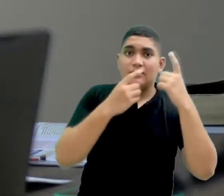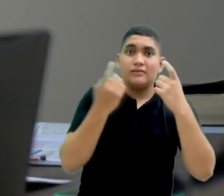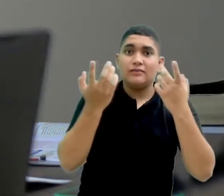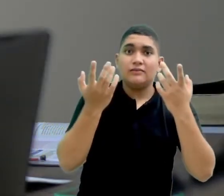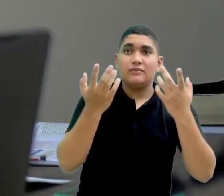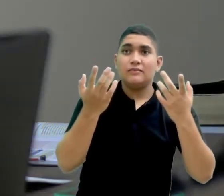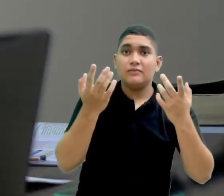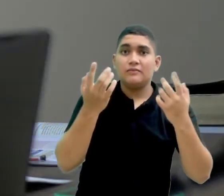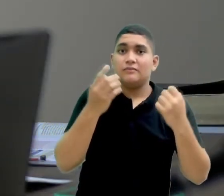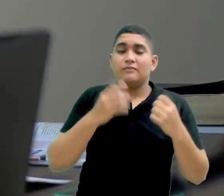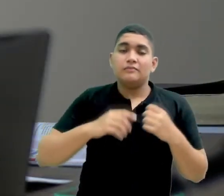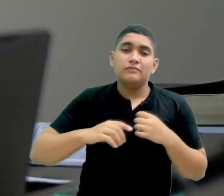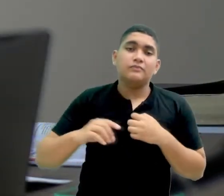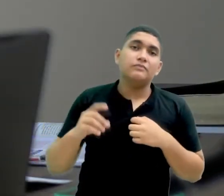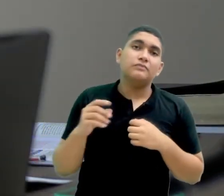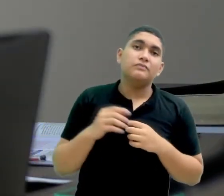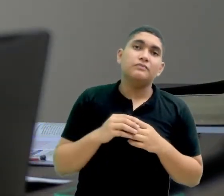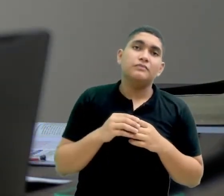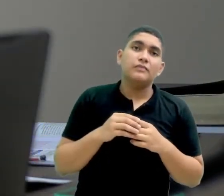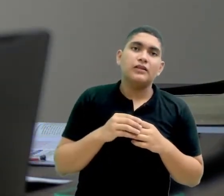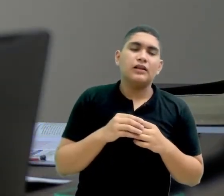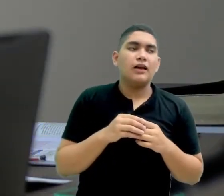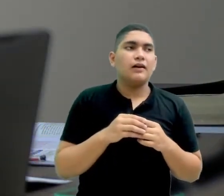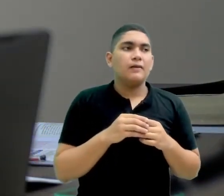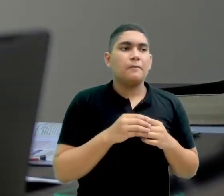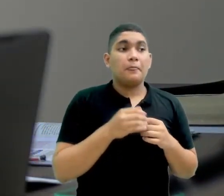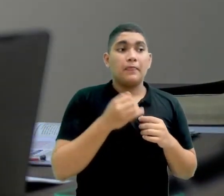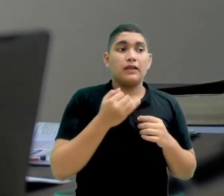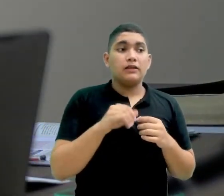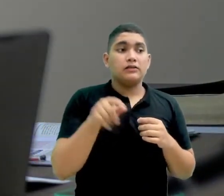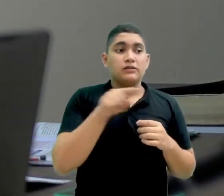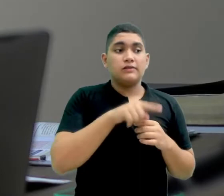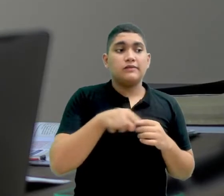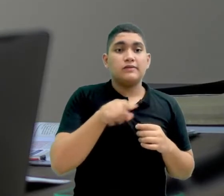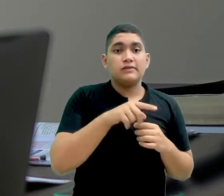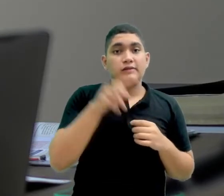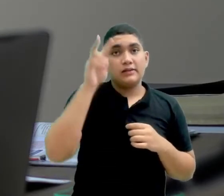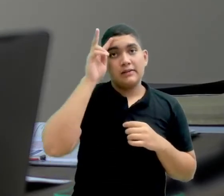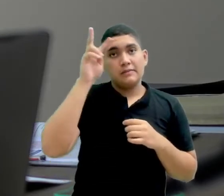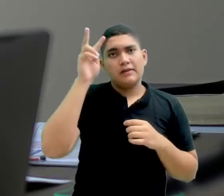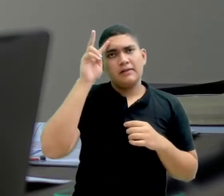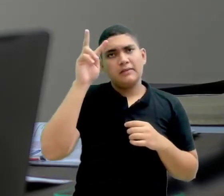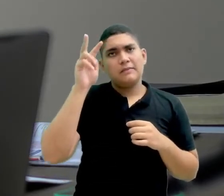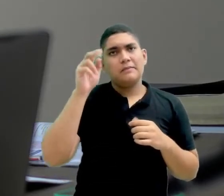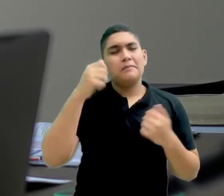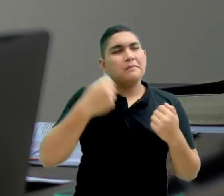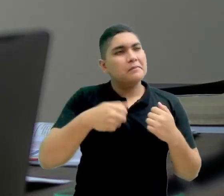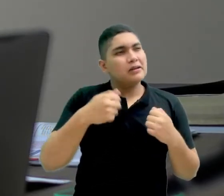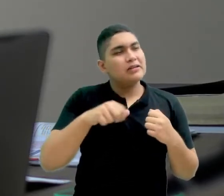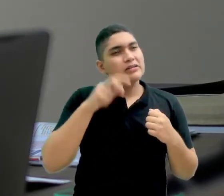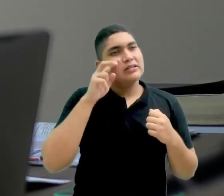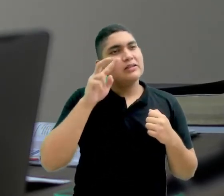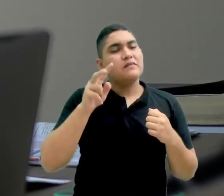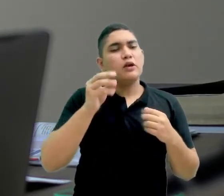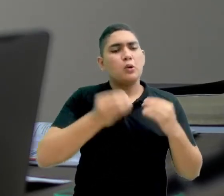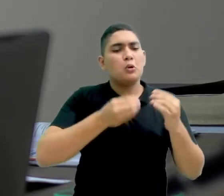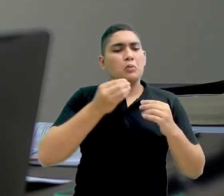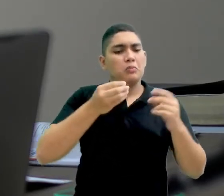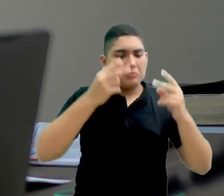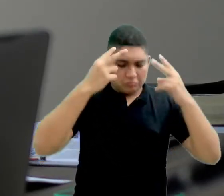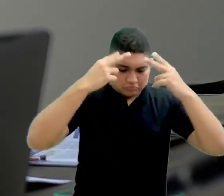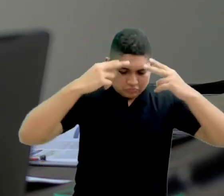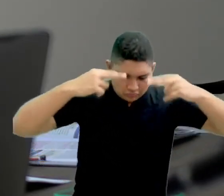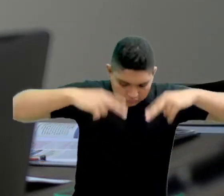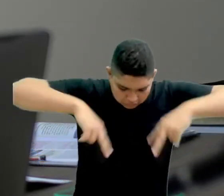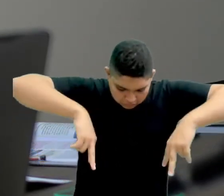analisar, né? Se você lembrar, ou seja, precisa analisar como é que eu estou? Quando nós nos